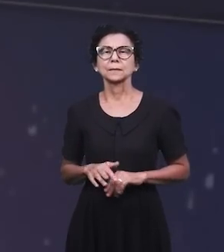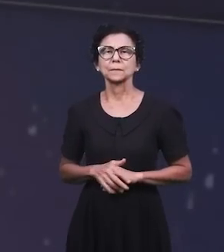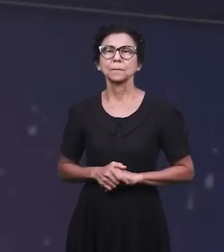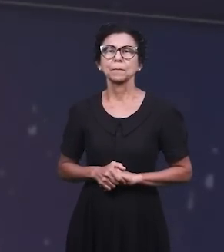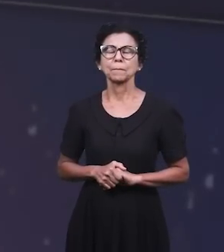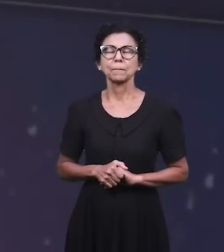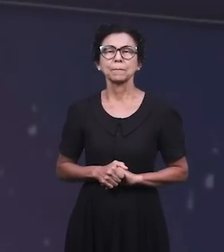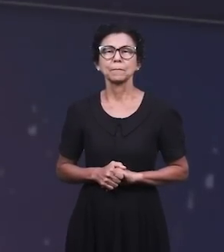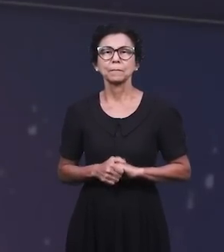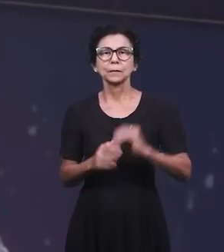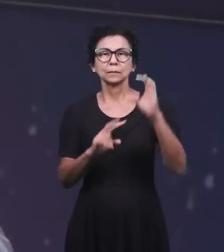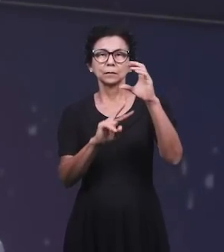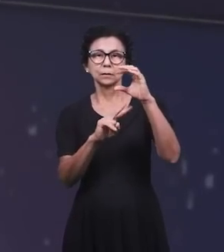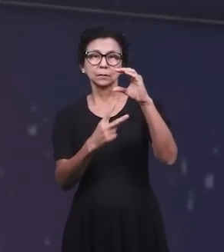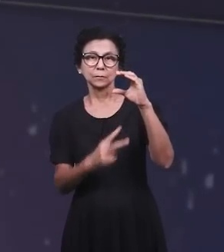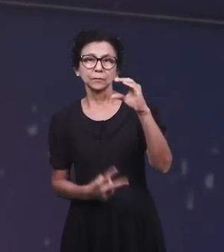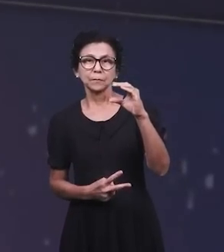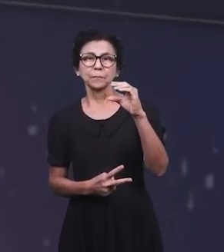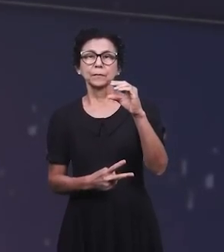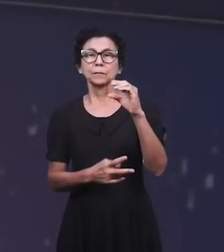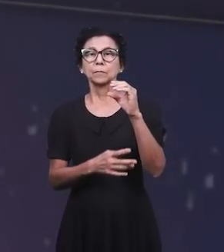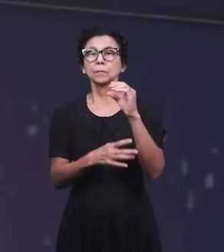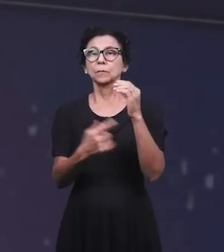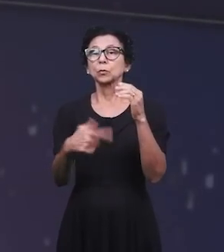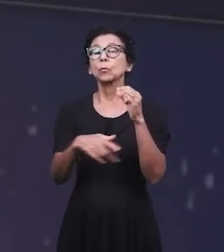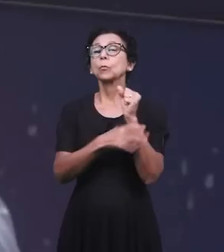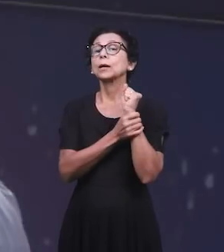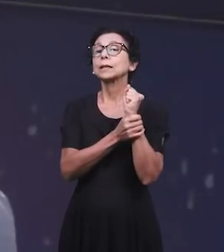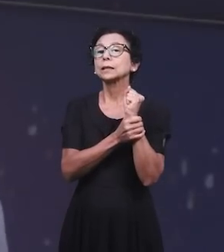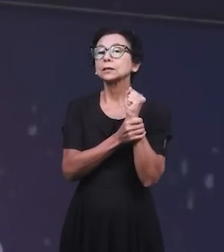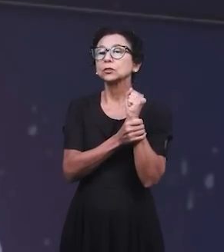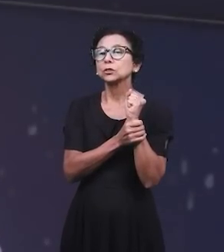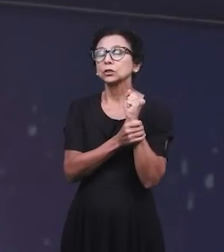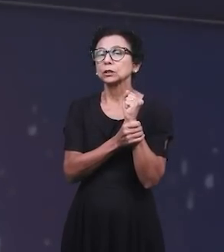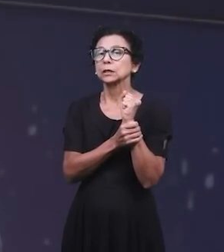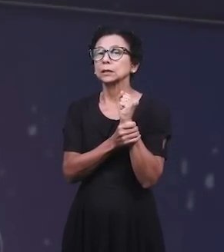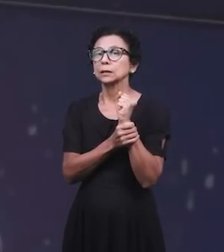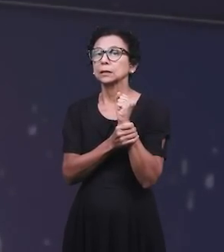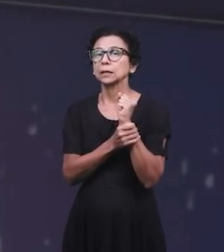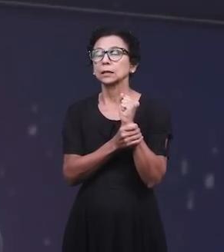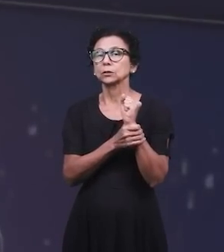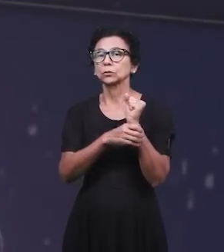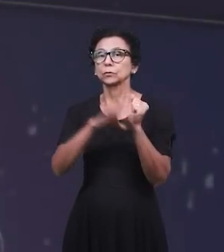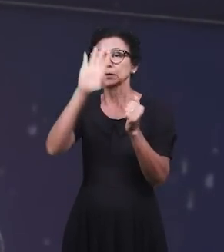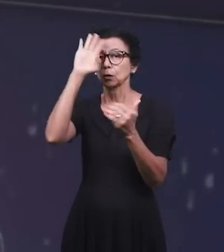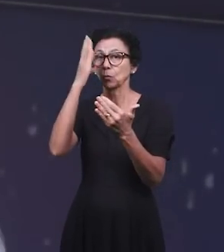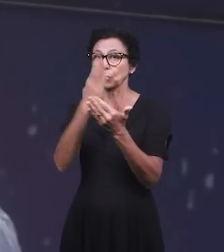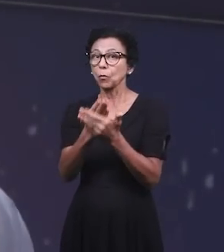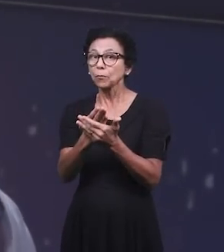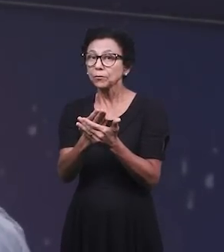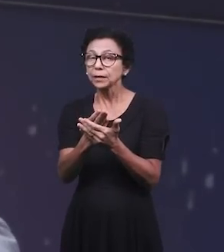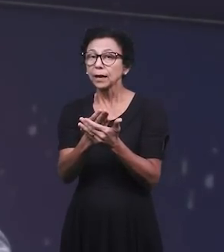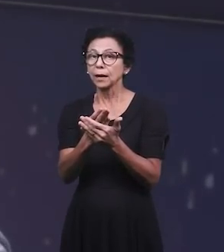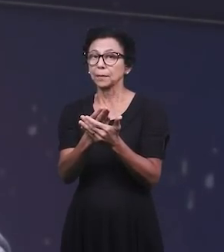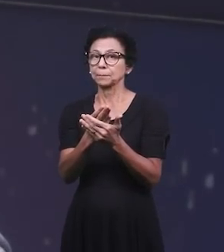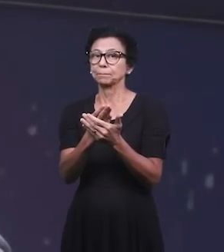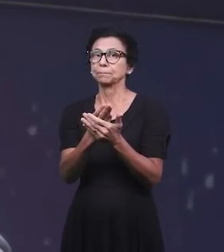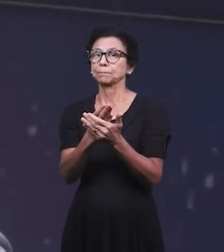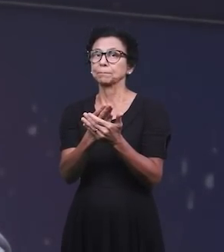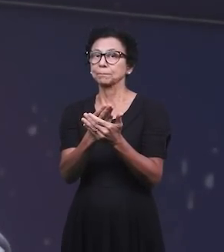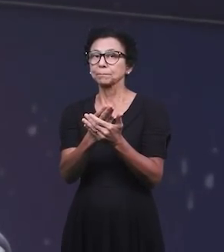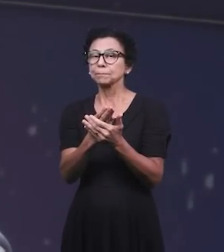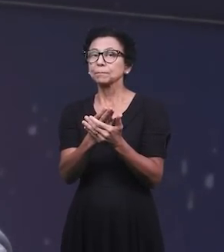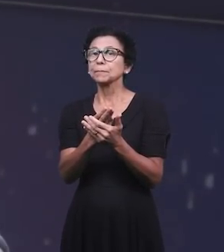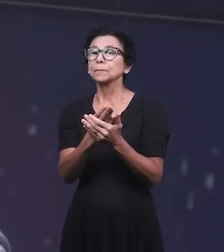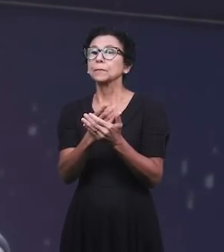que a criptografia tenta garantir é a confidencialidade e a integridade da informação. A informação, ela deve